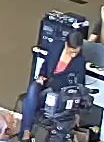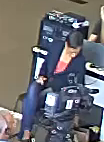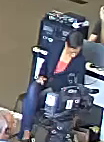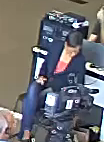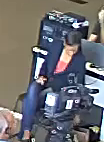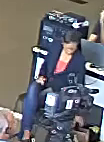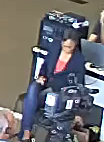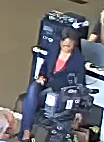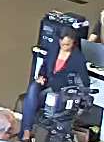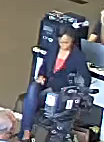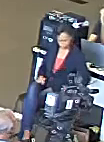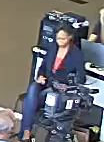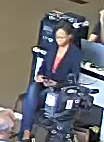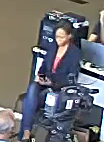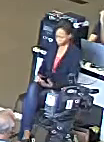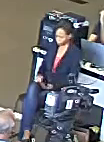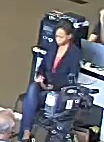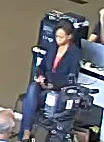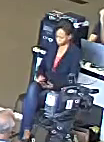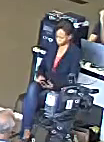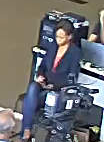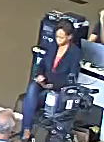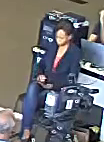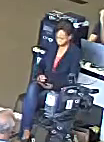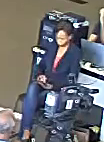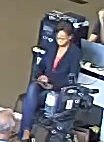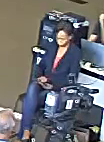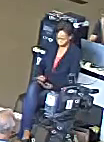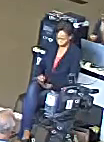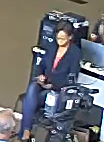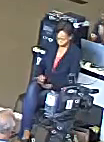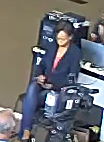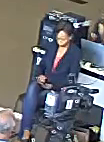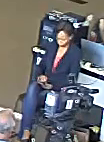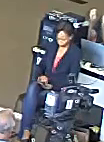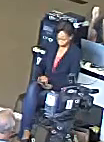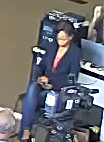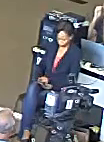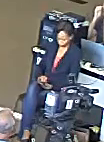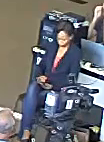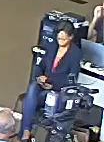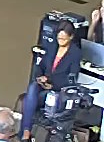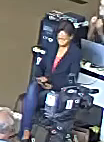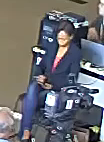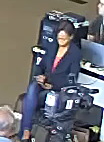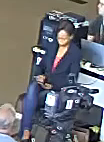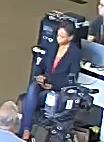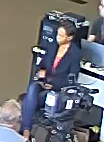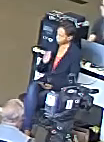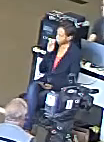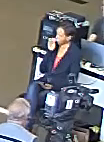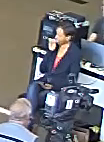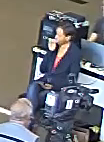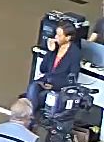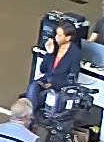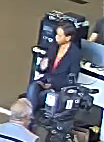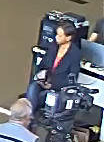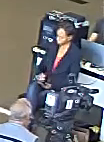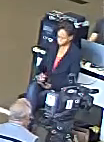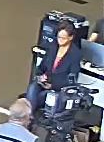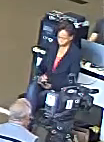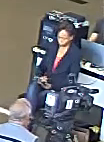esses do ônibus mas não é só no ônibus não eu pertenci à área da Educação e uma das